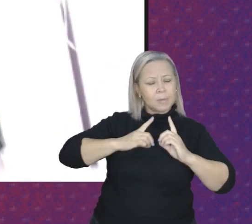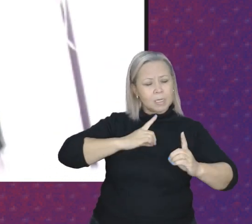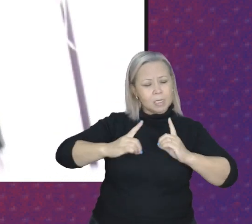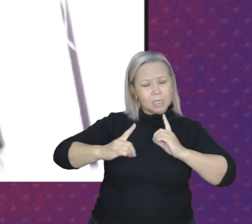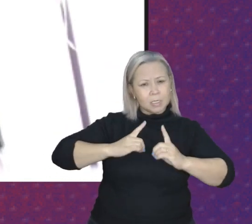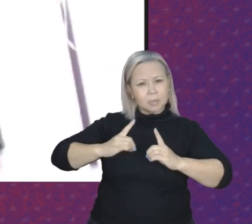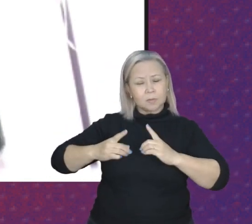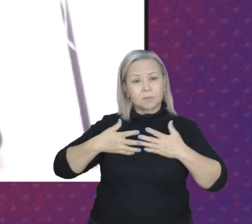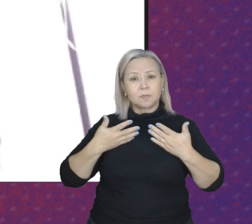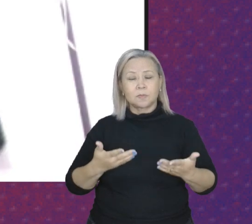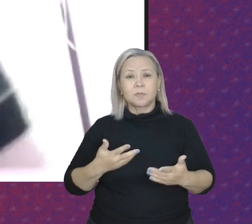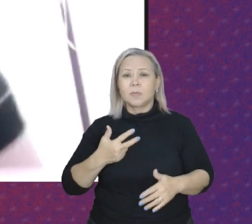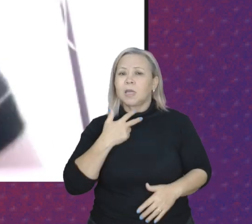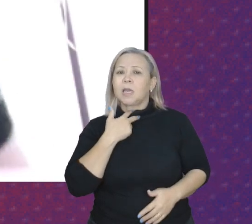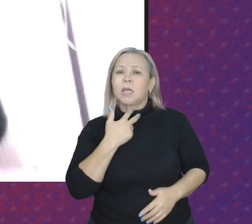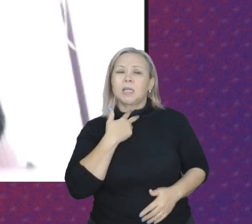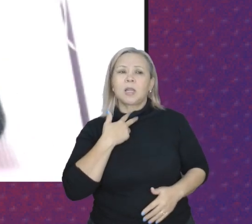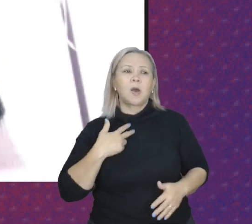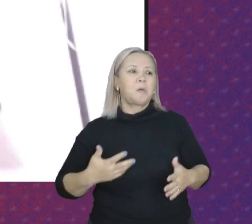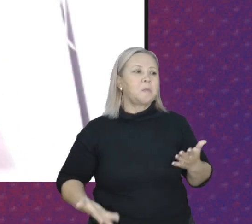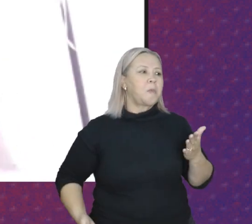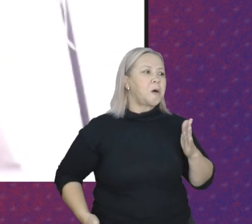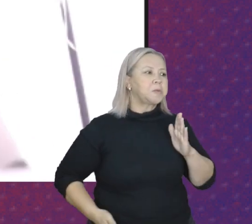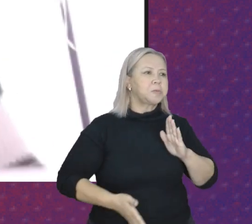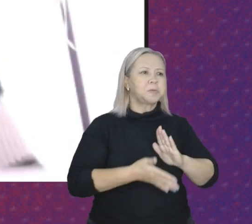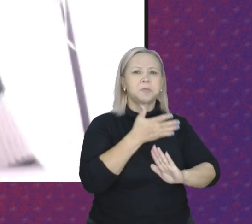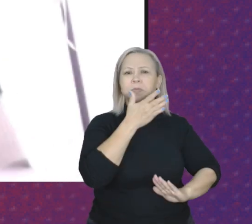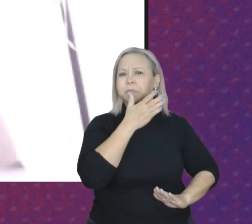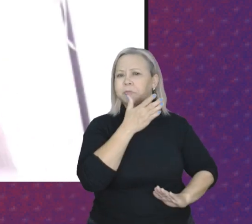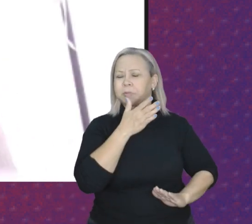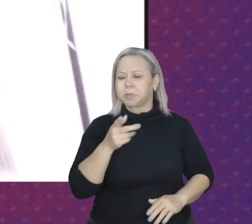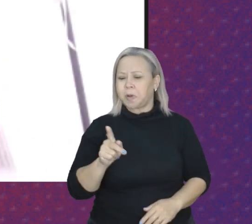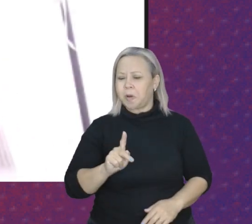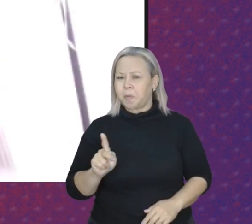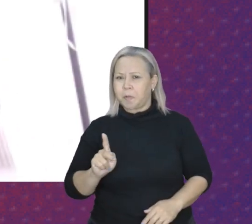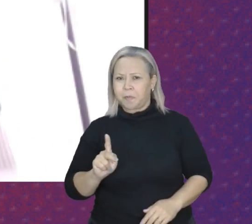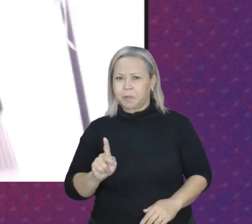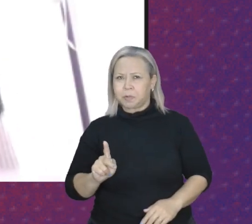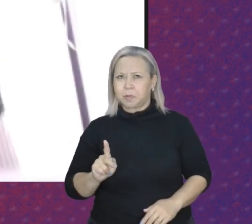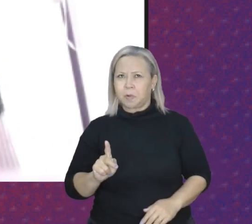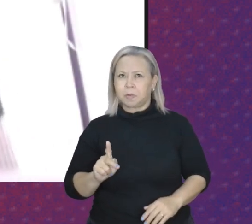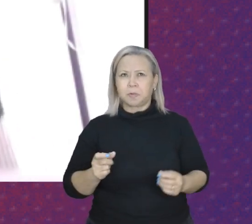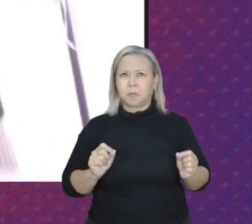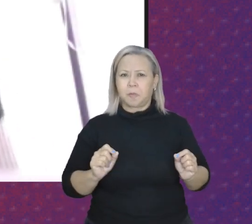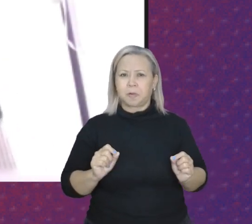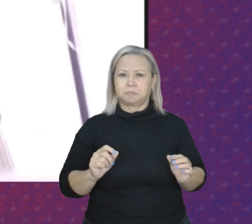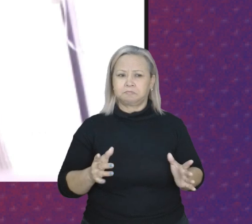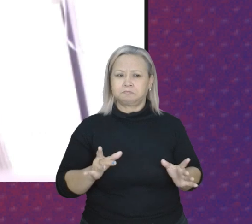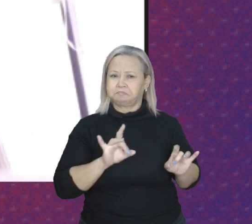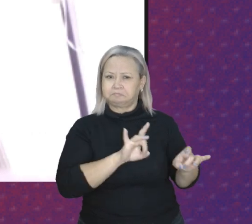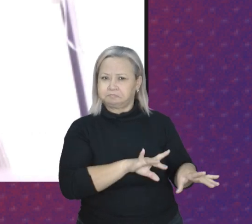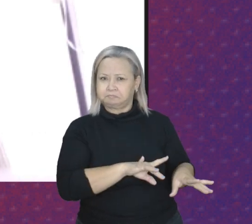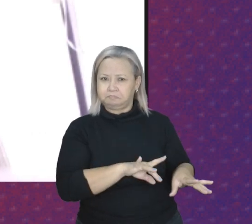e não posso fugir como professora ao que eu acredito, ao que eu penso. Sou uma militante lésbica